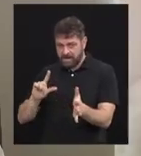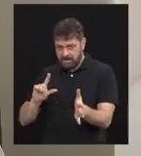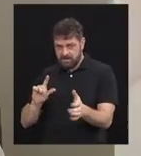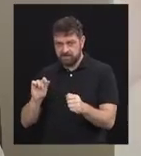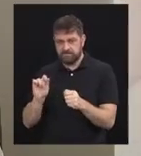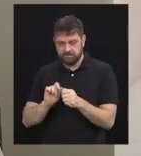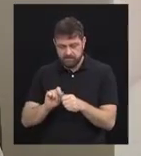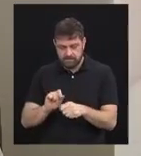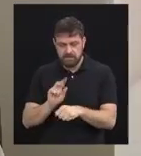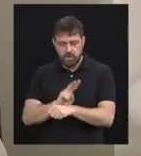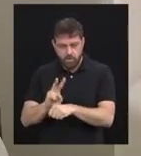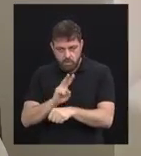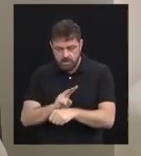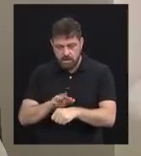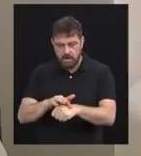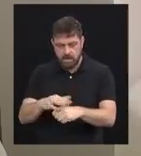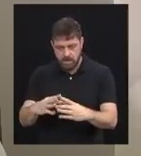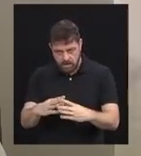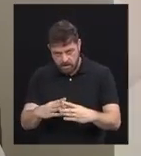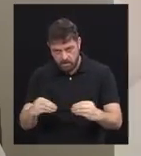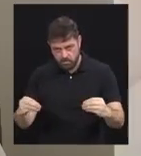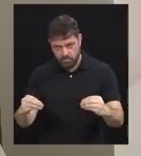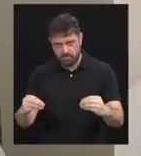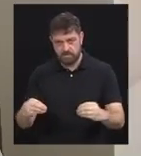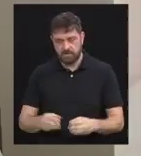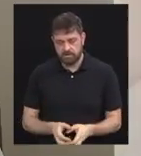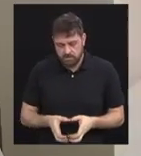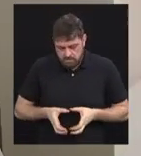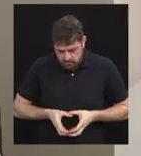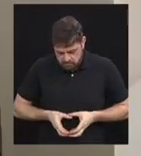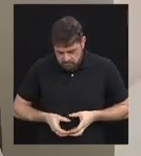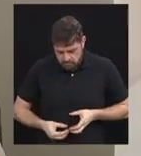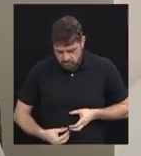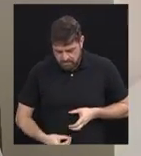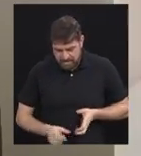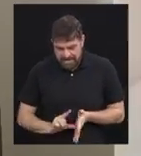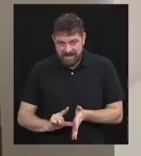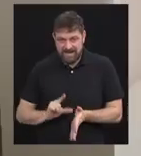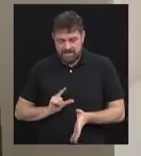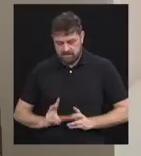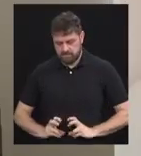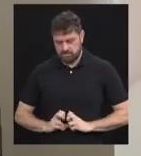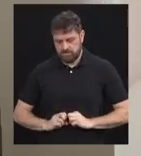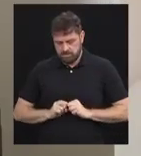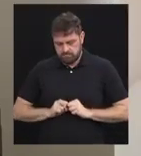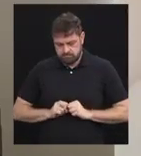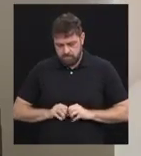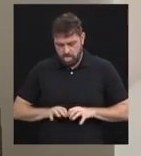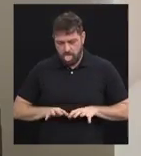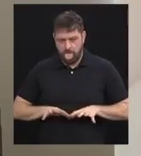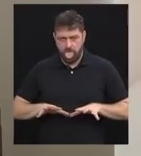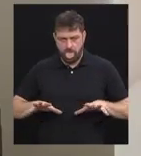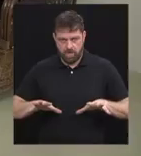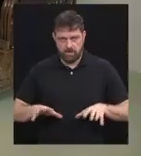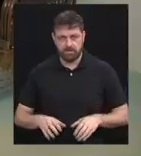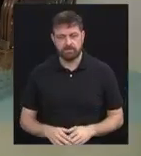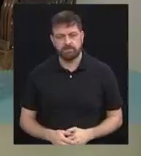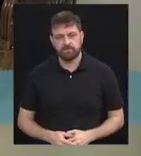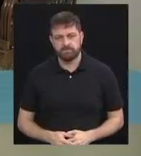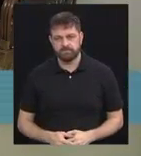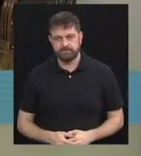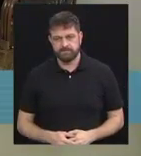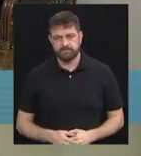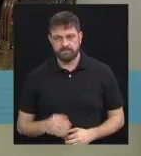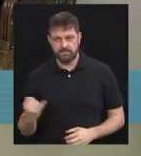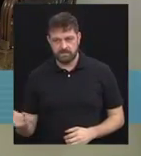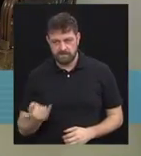e tem se curado com lesões pré-malignas antes da lesão tornar-se uma lesão perigosa. Por